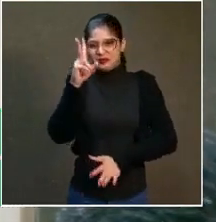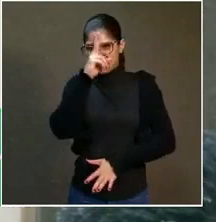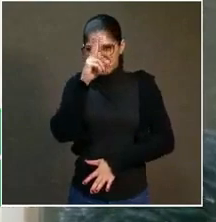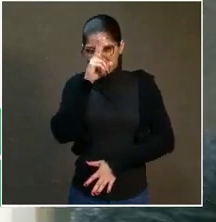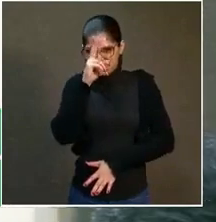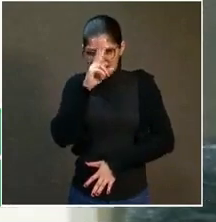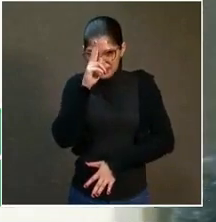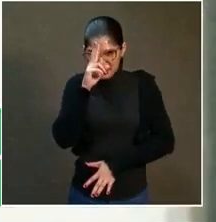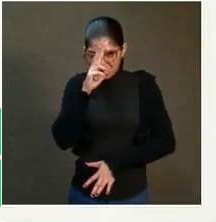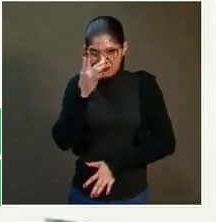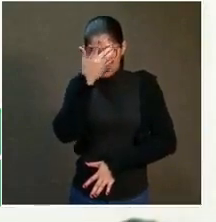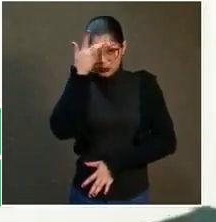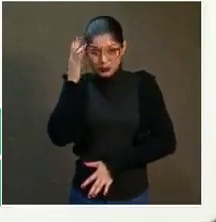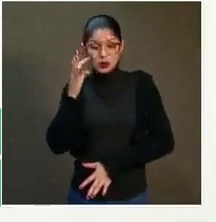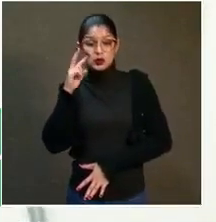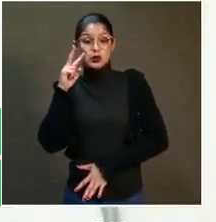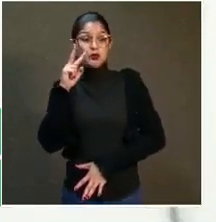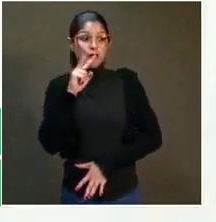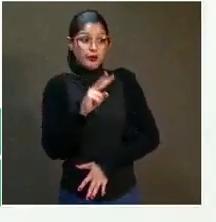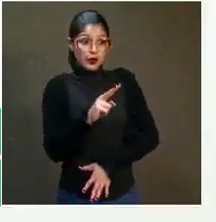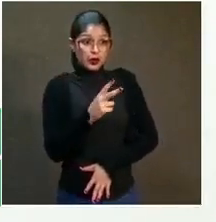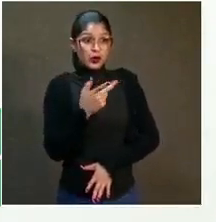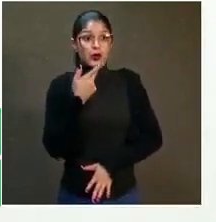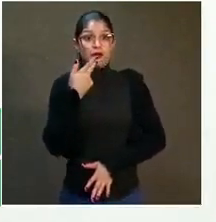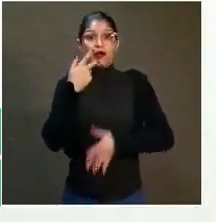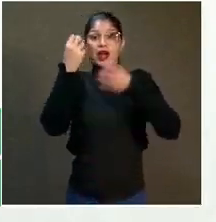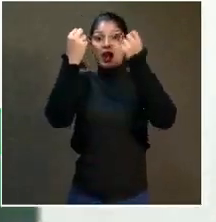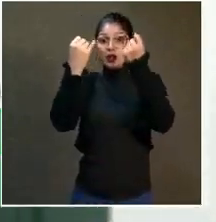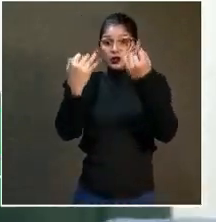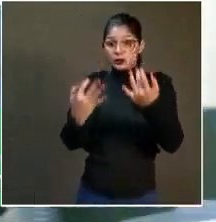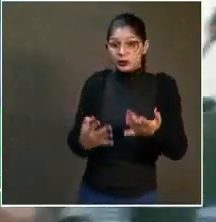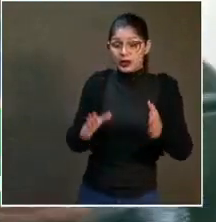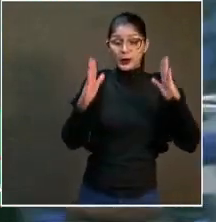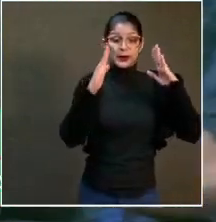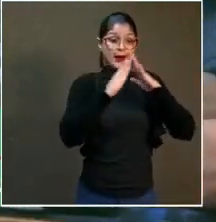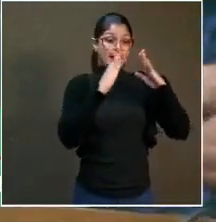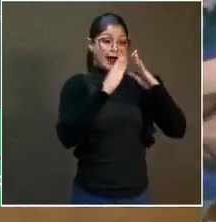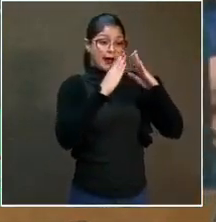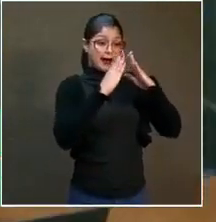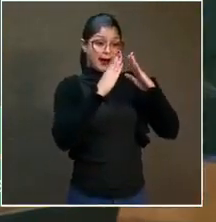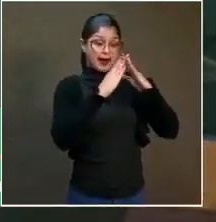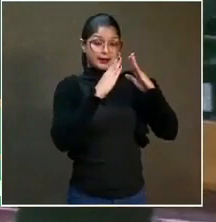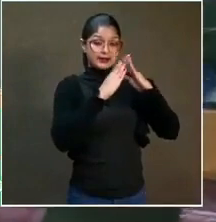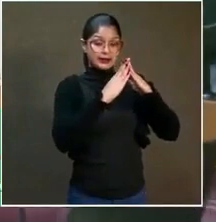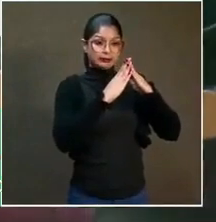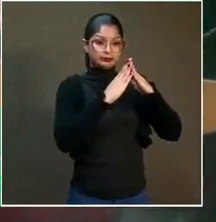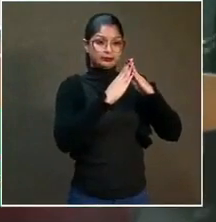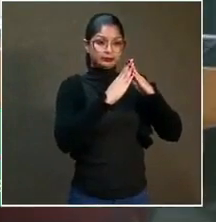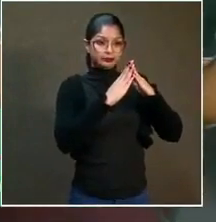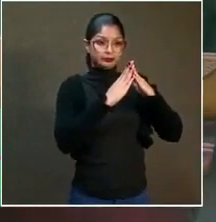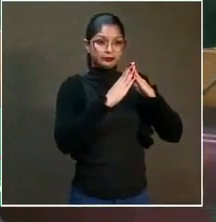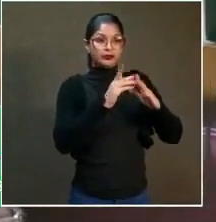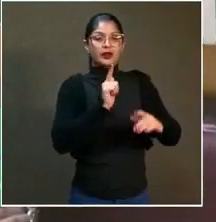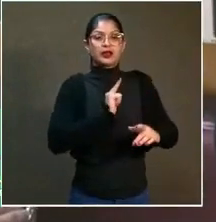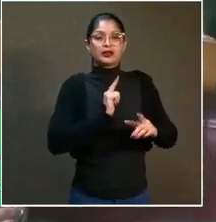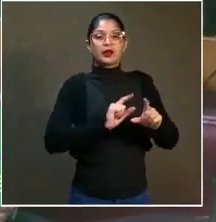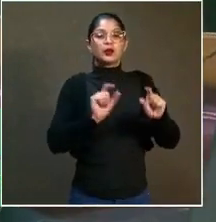Lembram que as testemunhas que aqui estiveram falaram que aquela casa, ela